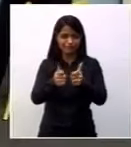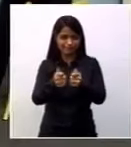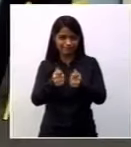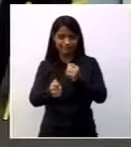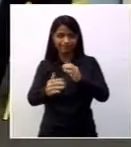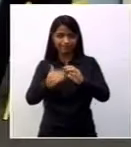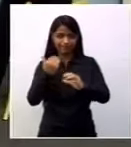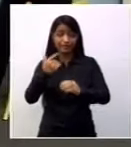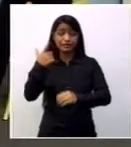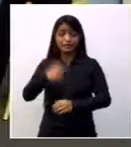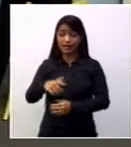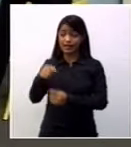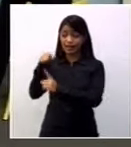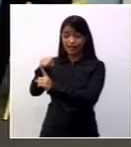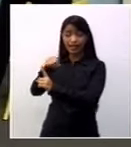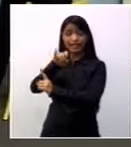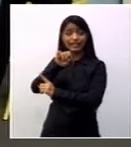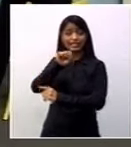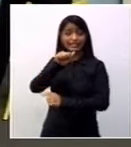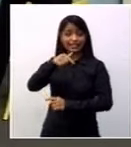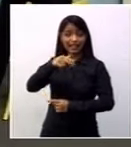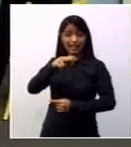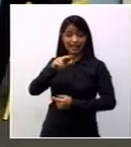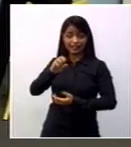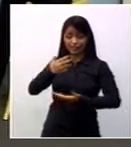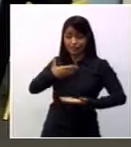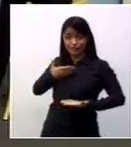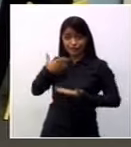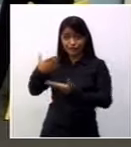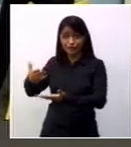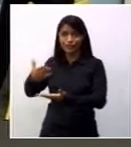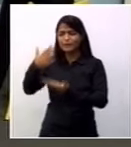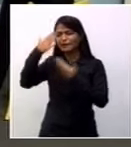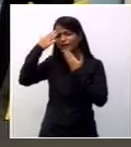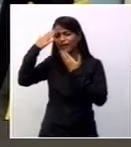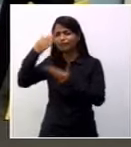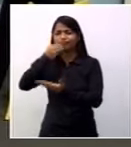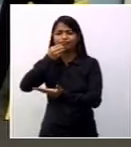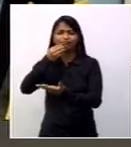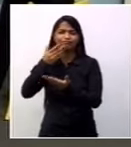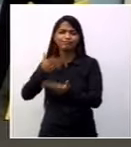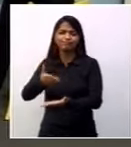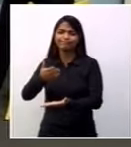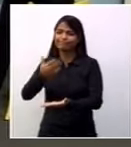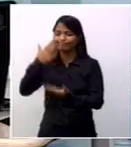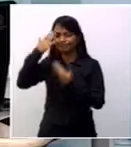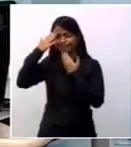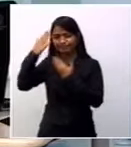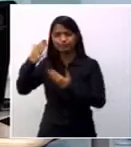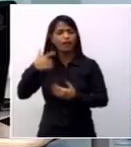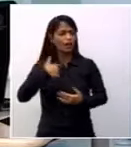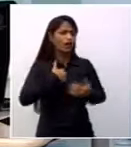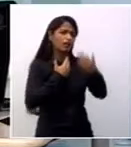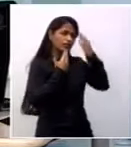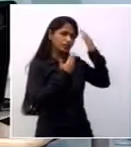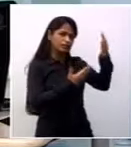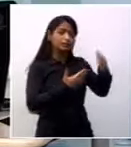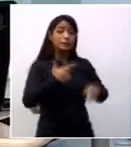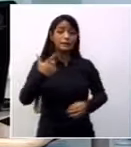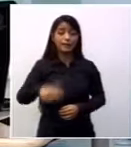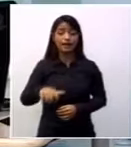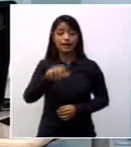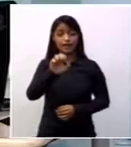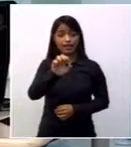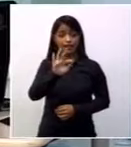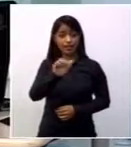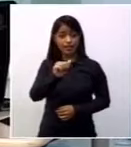convite para estar aqui com ele hoje. Isaac, muito obrigado, valeu pela oportunidade. E eu que agradeço. Agradecer também ao pessoal da IFAP, do Centro